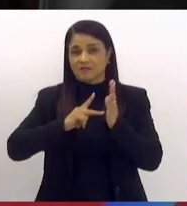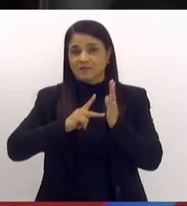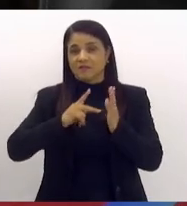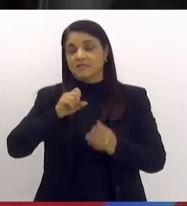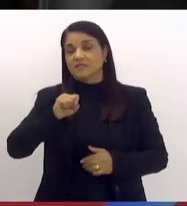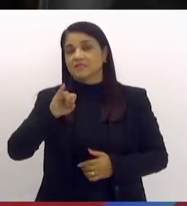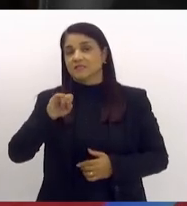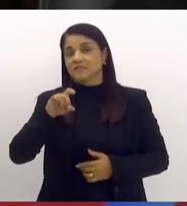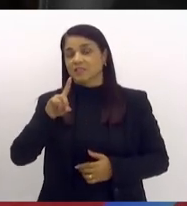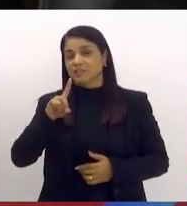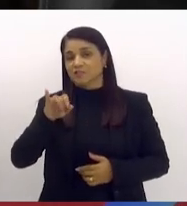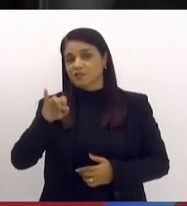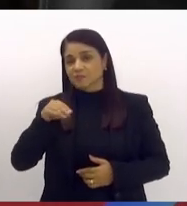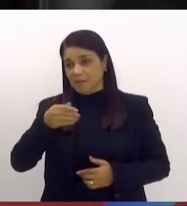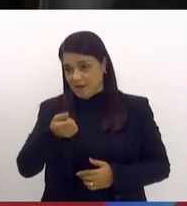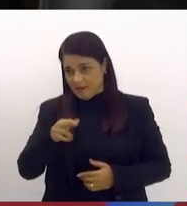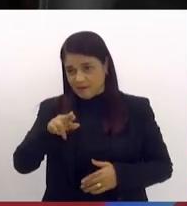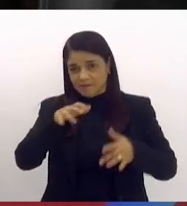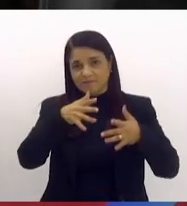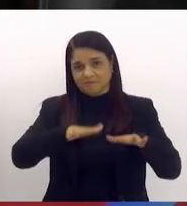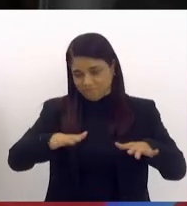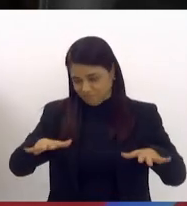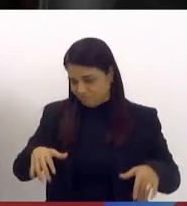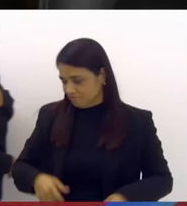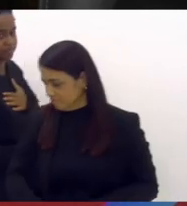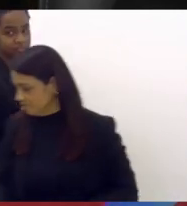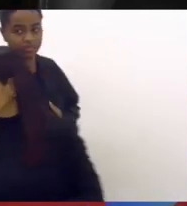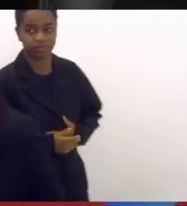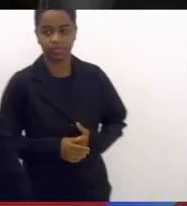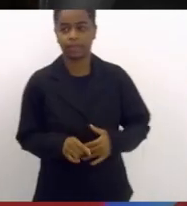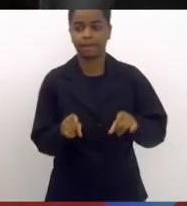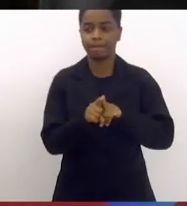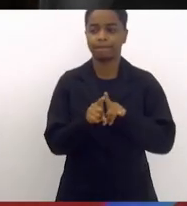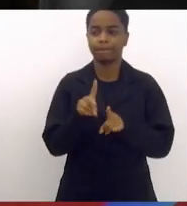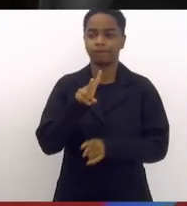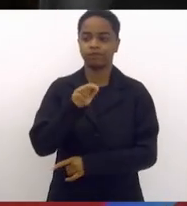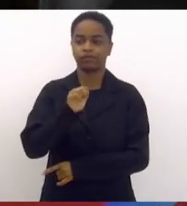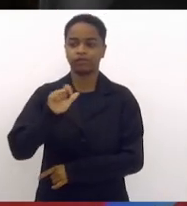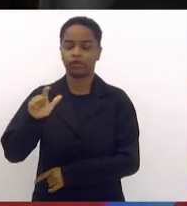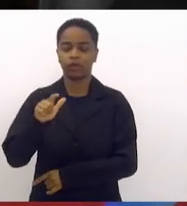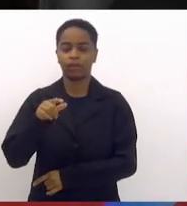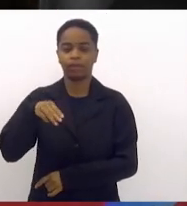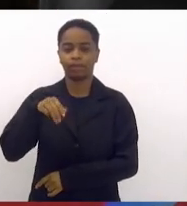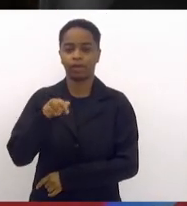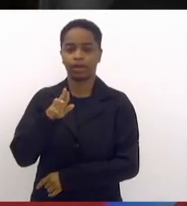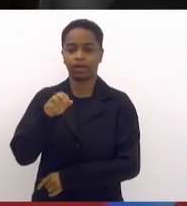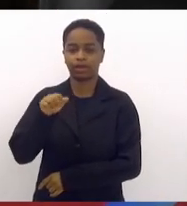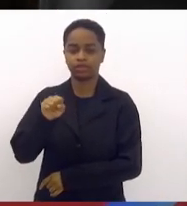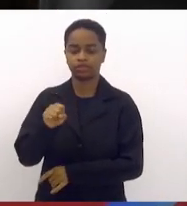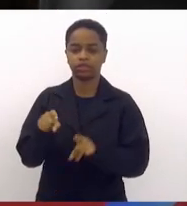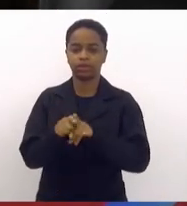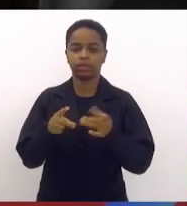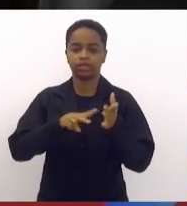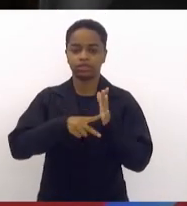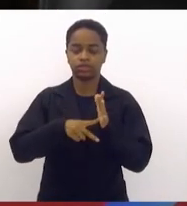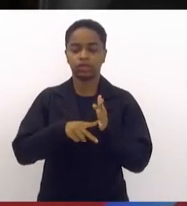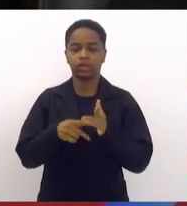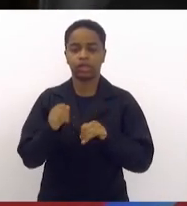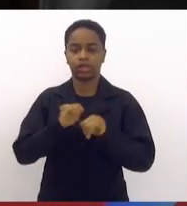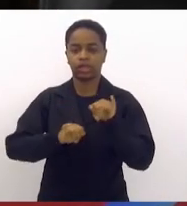cindar também tá presente aqui O Sandoval Marques do Sindicato dos Químicos de Nova